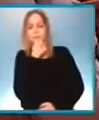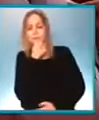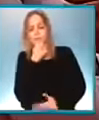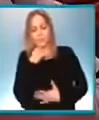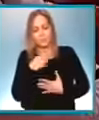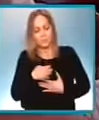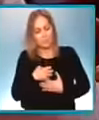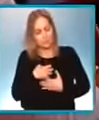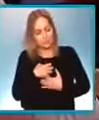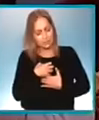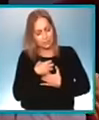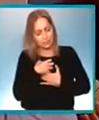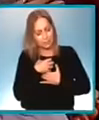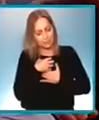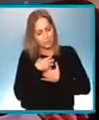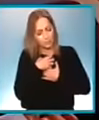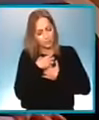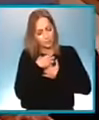sinto mesmo